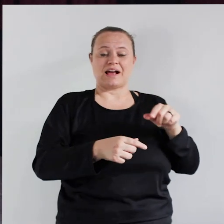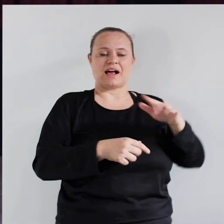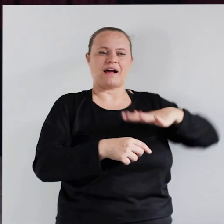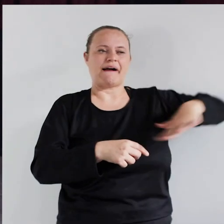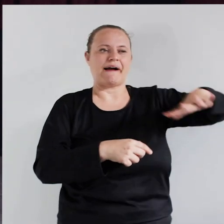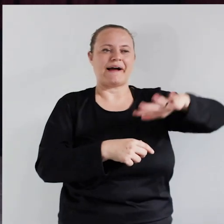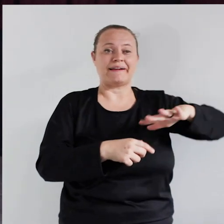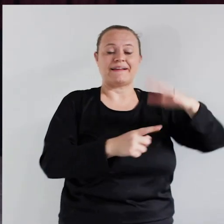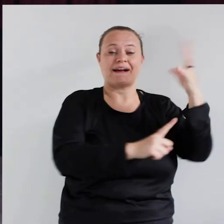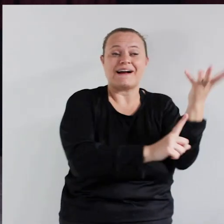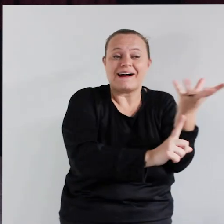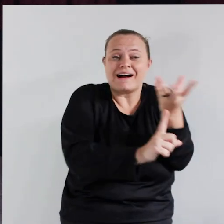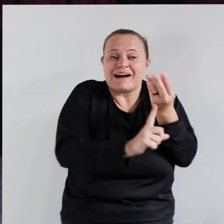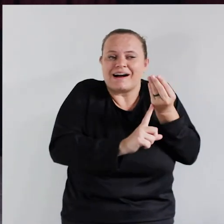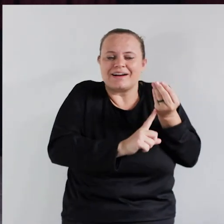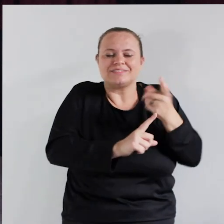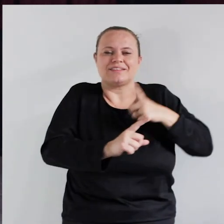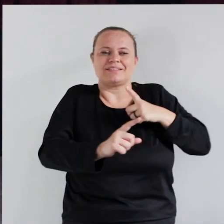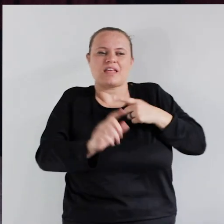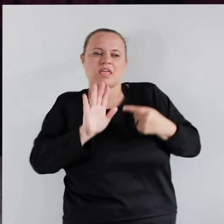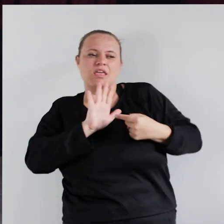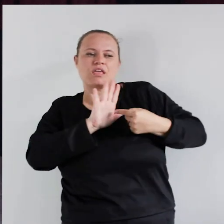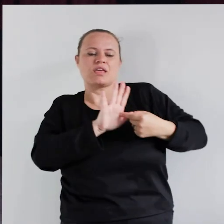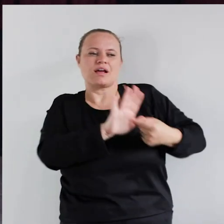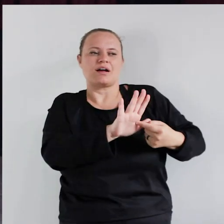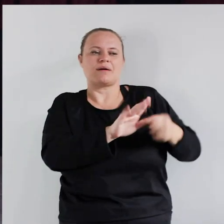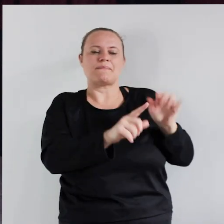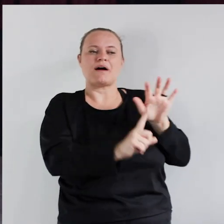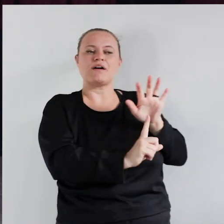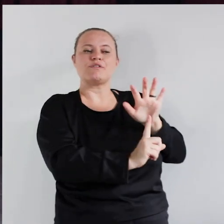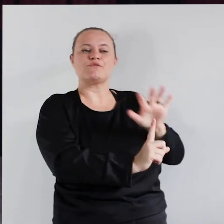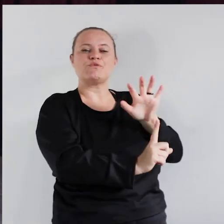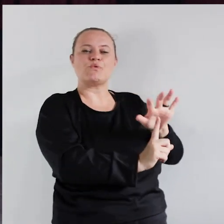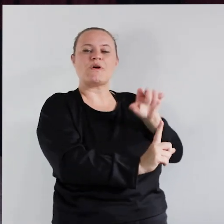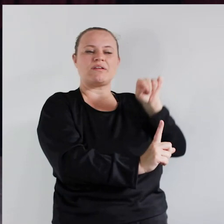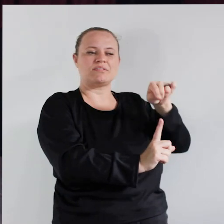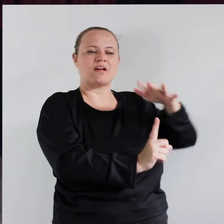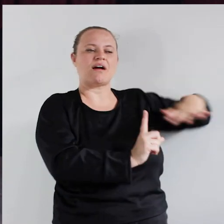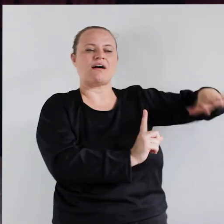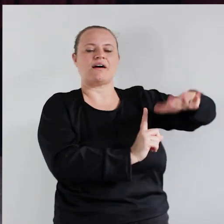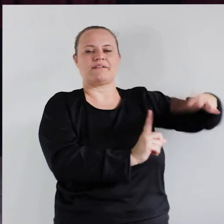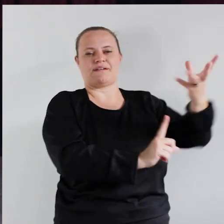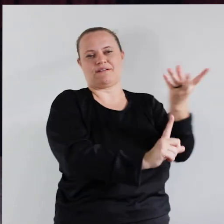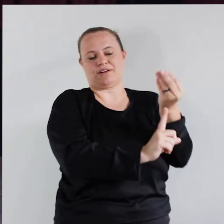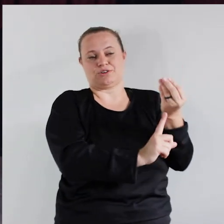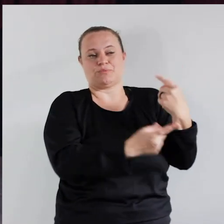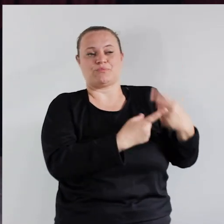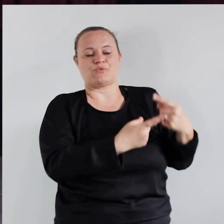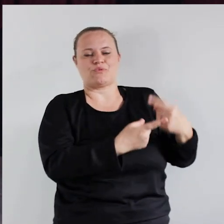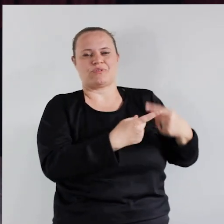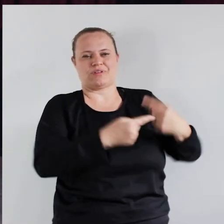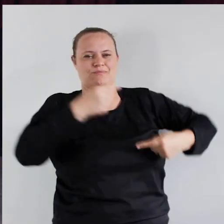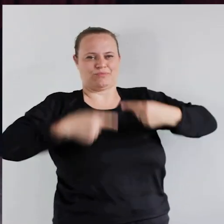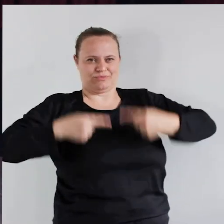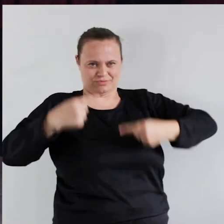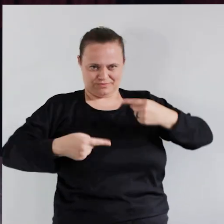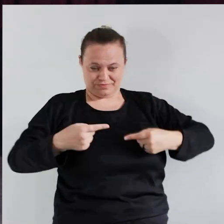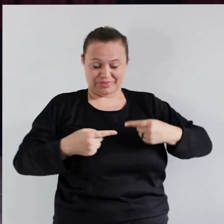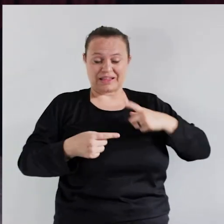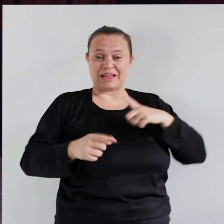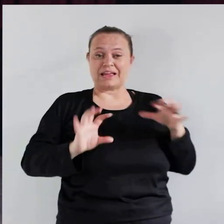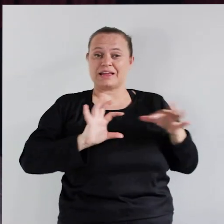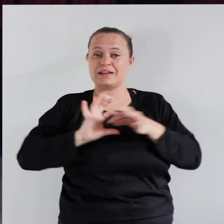influenciando diretamente na parte estética da nossa produção também, né? Sendo que essa foi uma das questões que tem o início